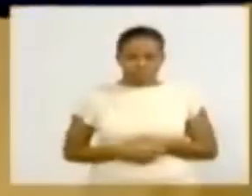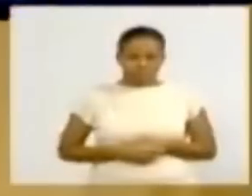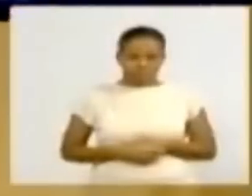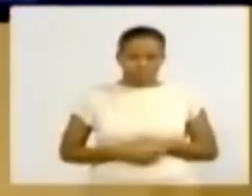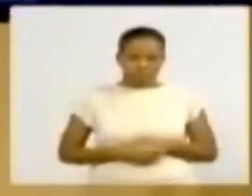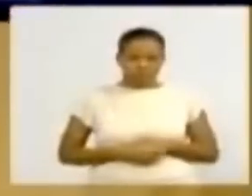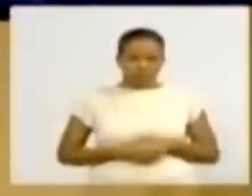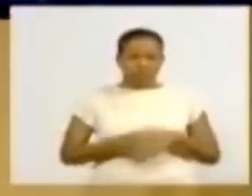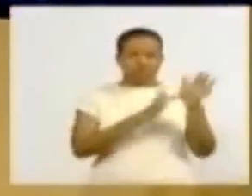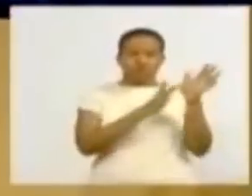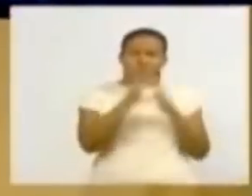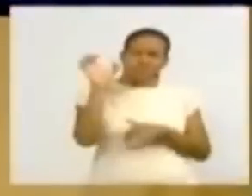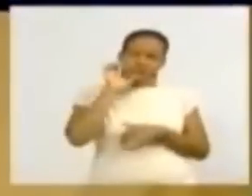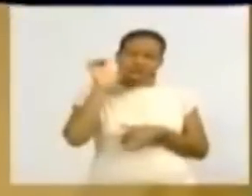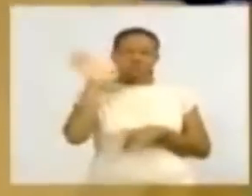Deus amou Eva.